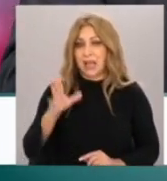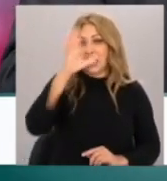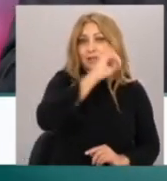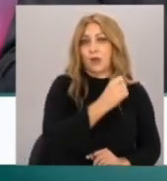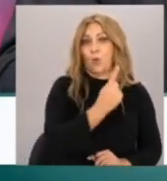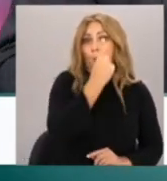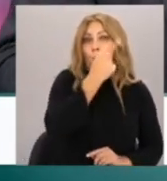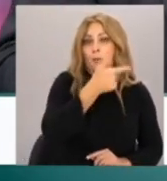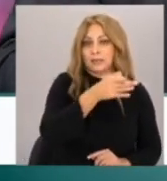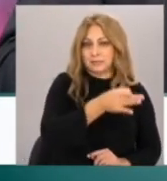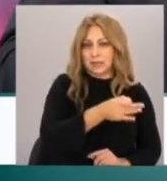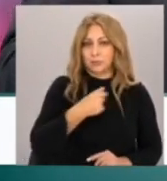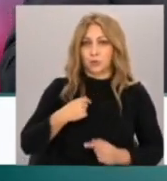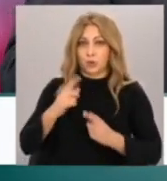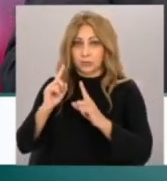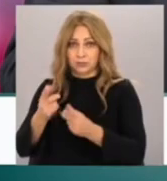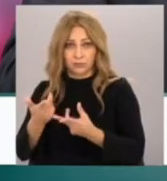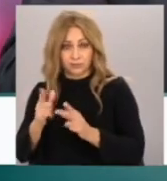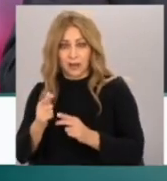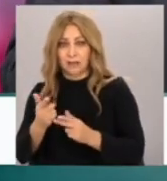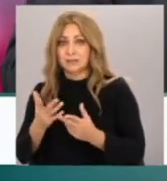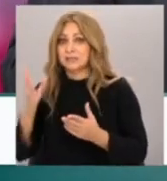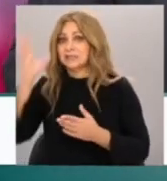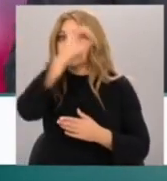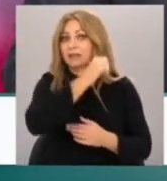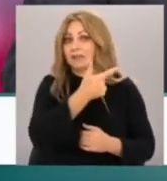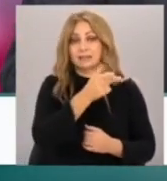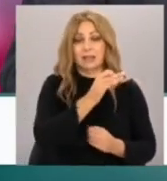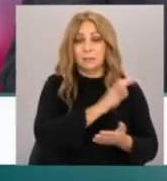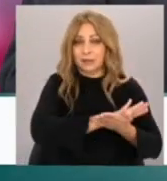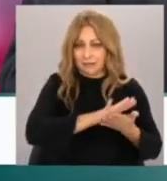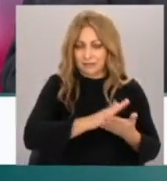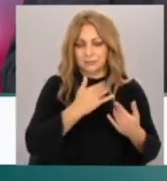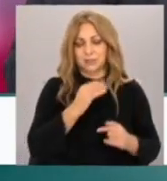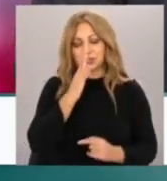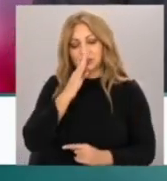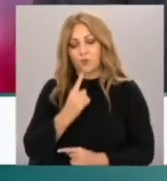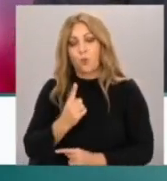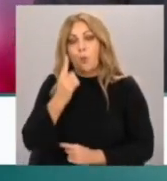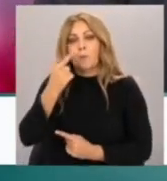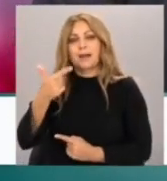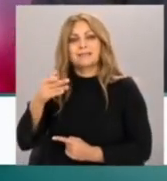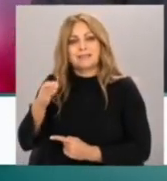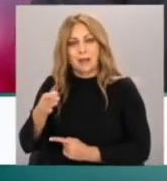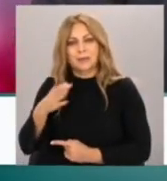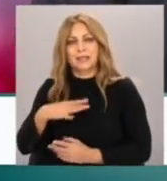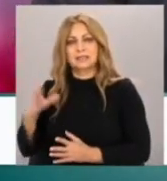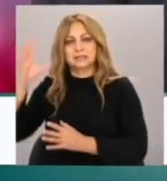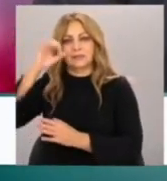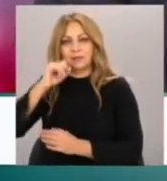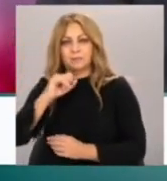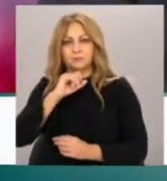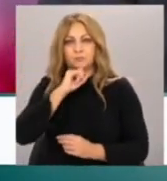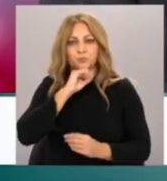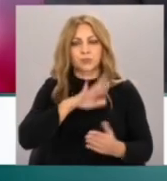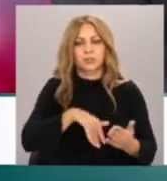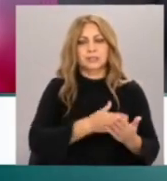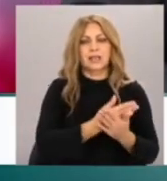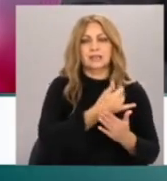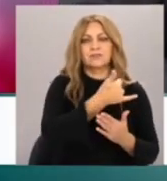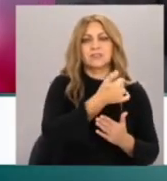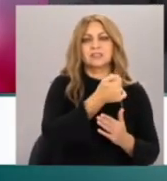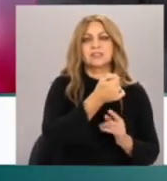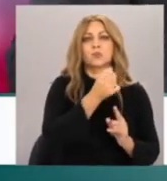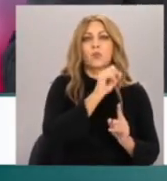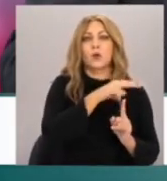sei se aquilo que me sinto não quer saber nenhuma mas se esqueça uma tá por ano tinha que dar aqui só conseguirá dar a cada português 25 horas por